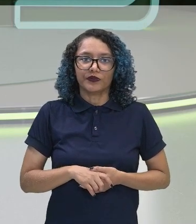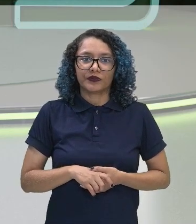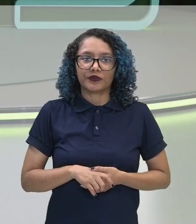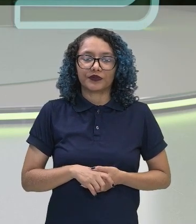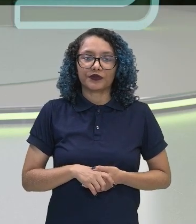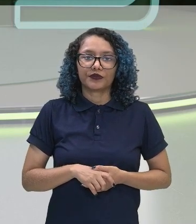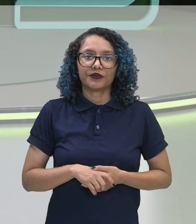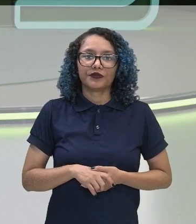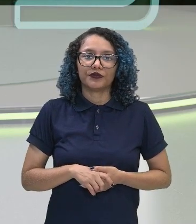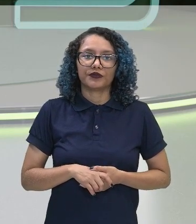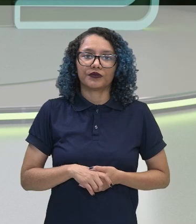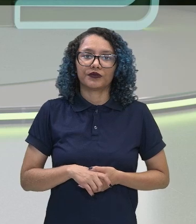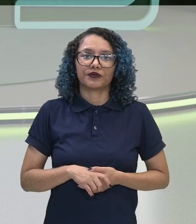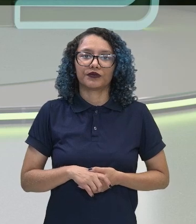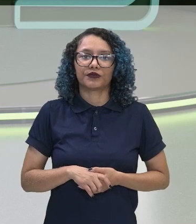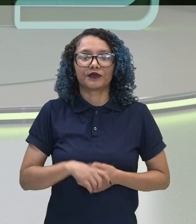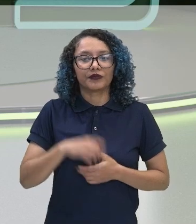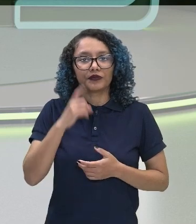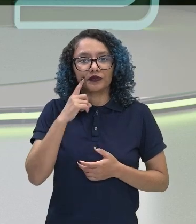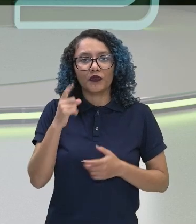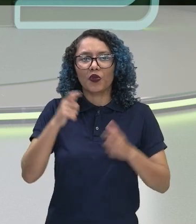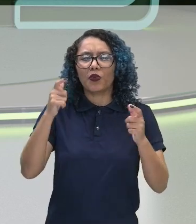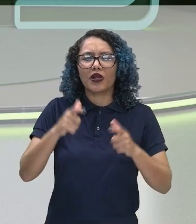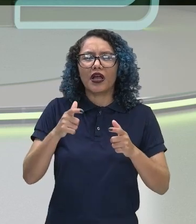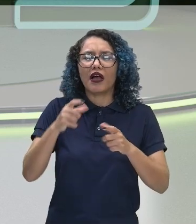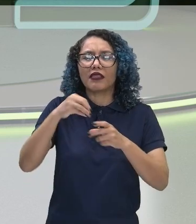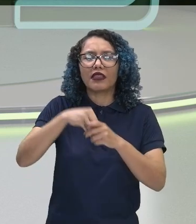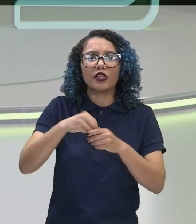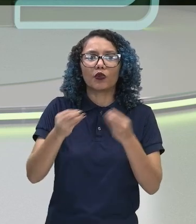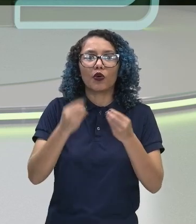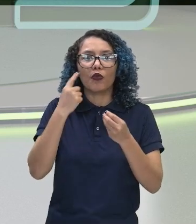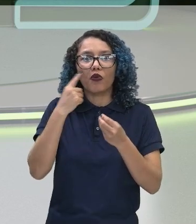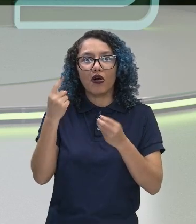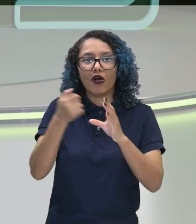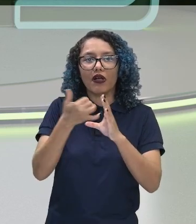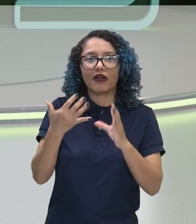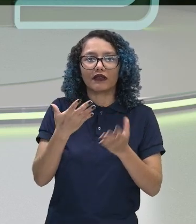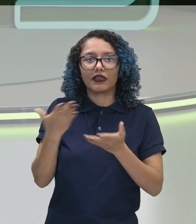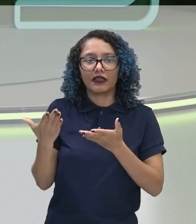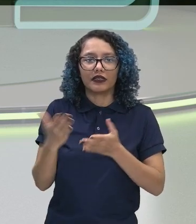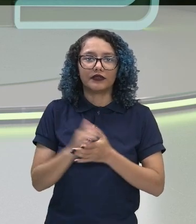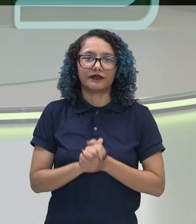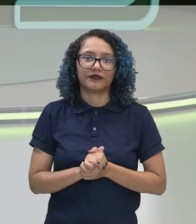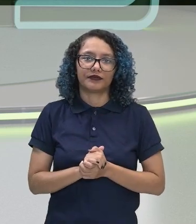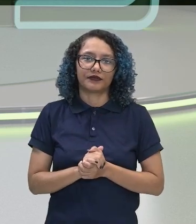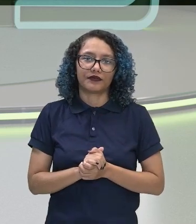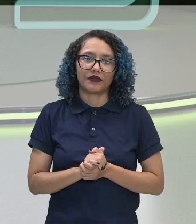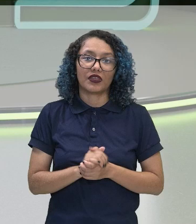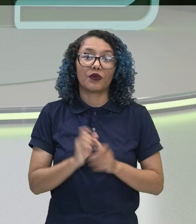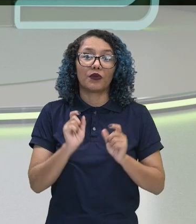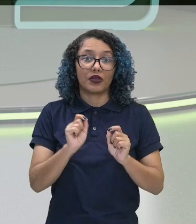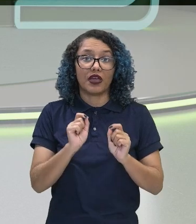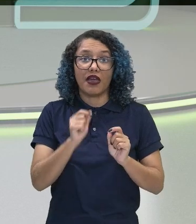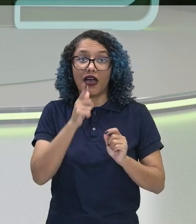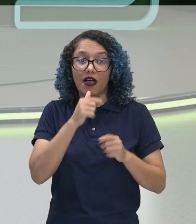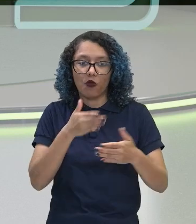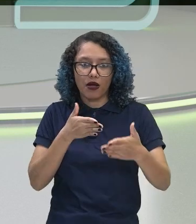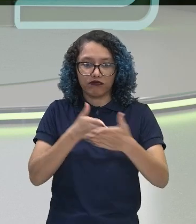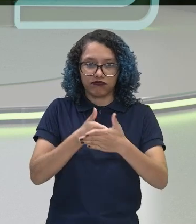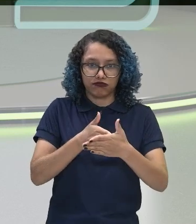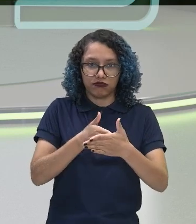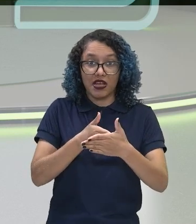aí que essa barragem, ela serve para fazer o quê, gente? Para fazer com que essa água fique represada e depois ela